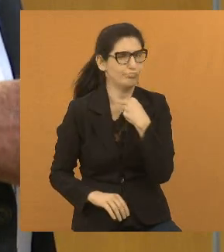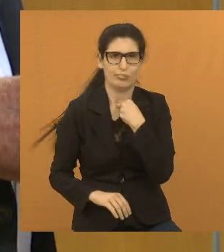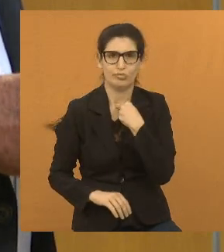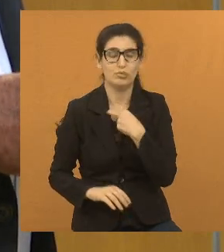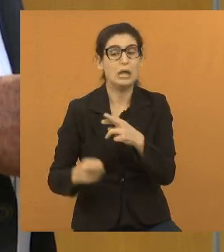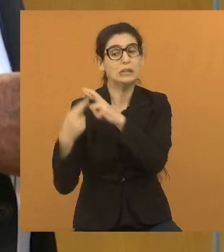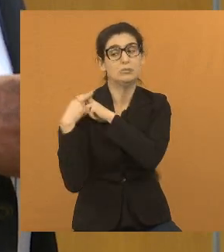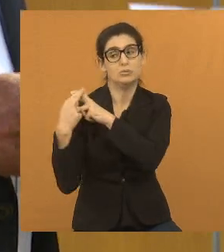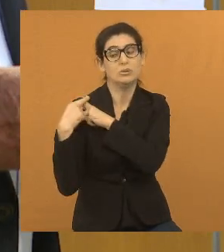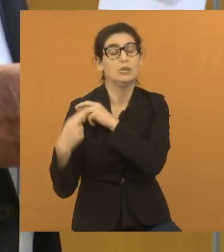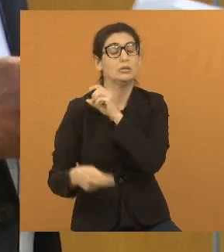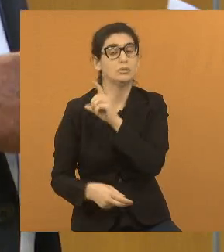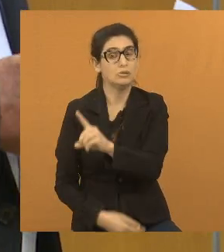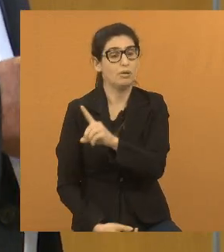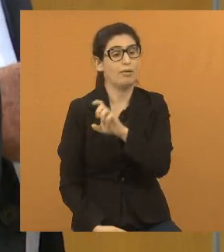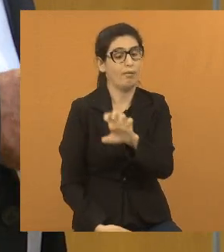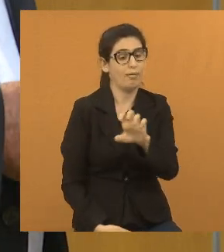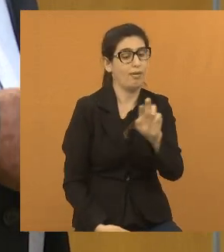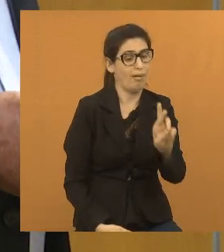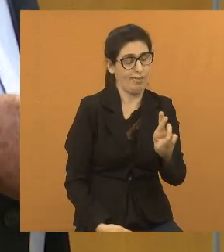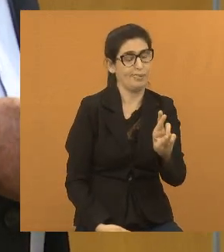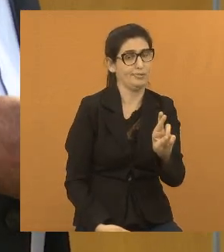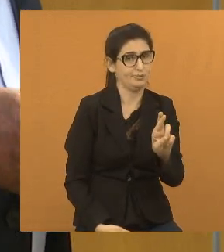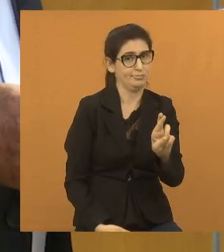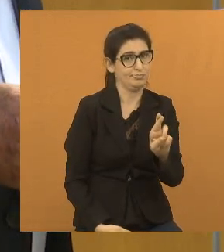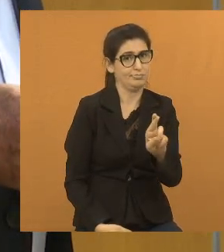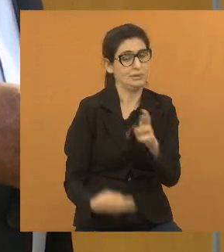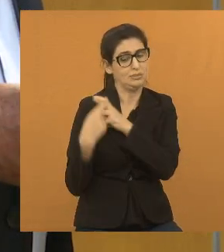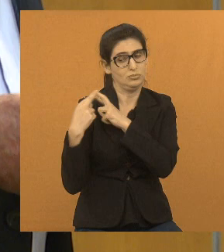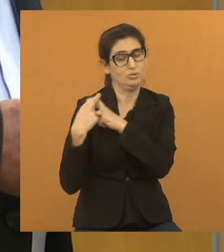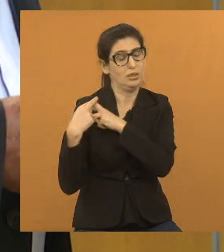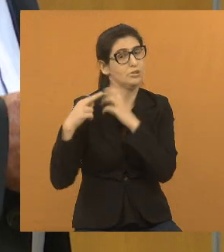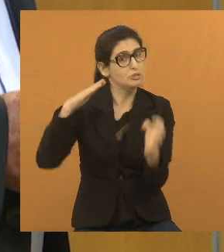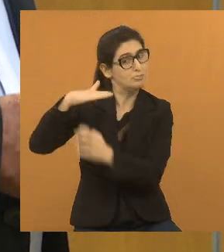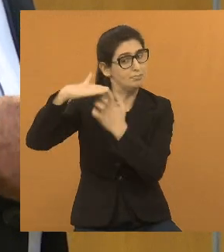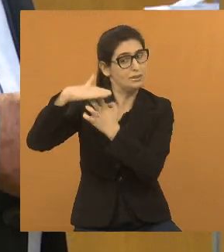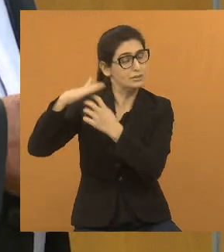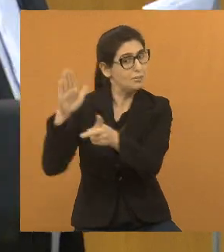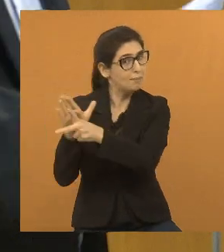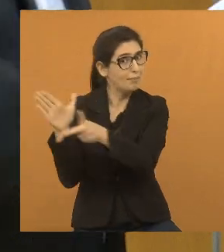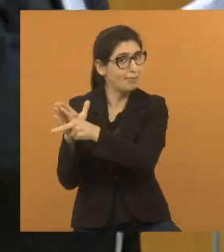DER. Por enquanto, nós não temos nada para aquele local.